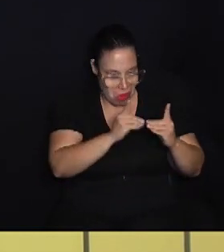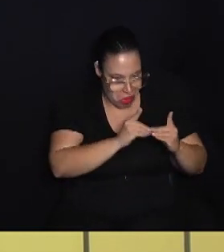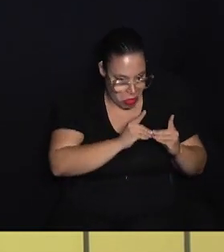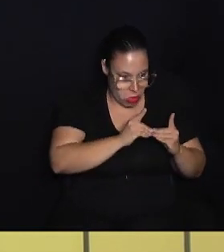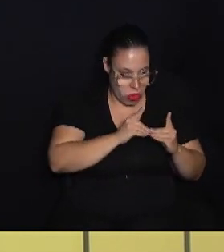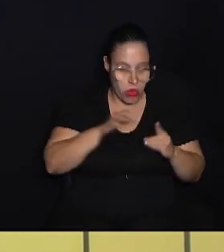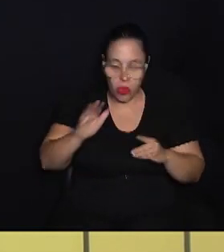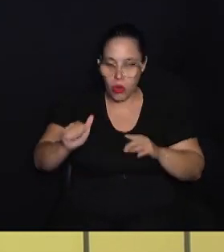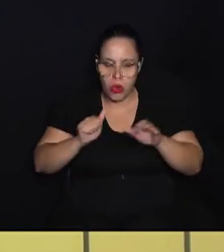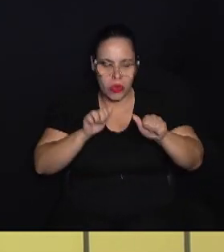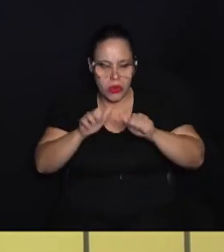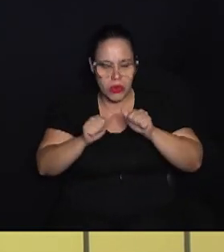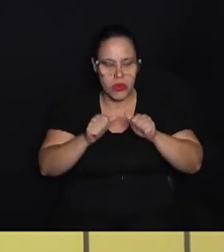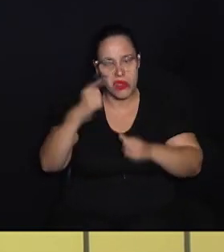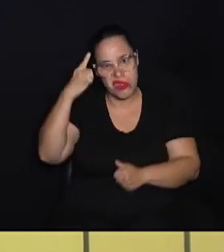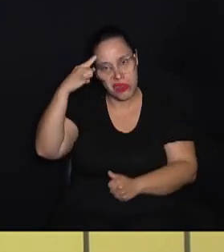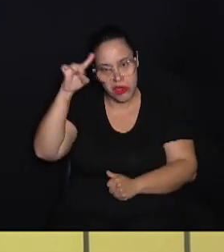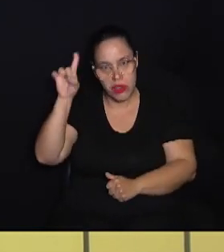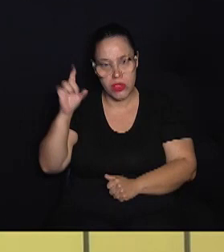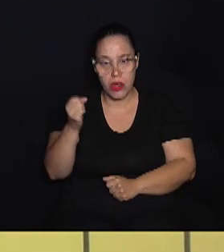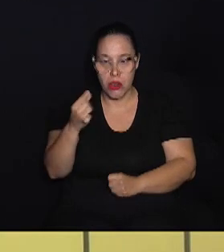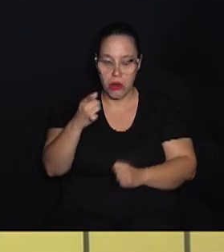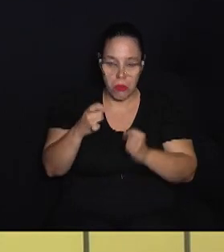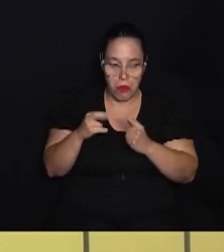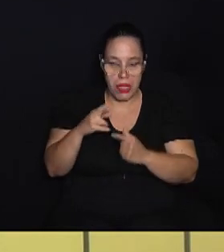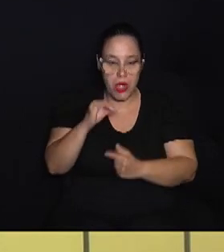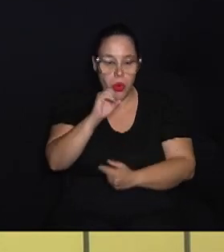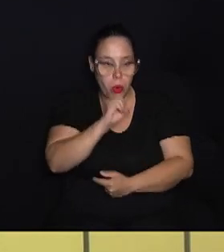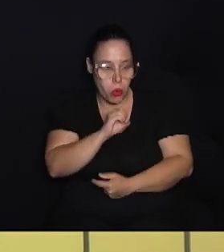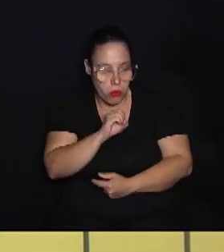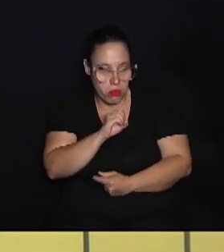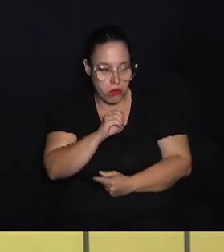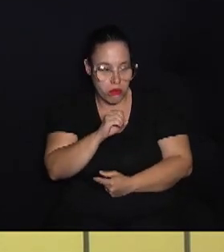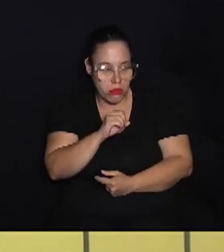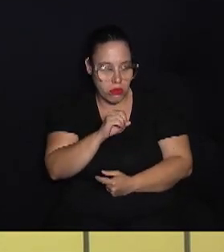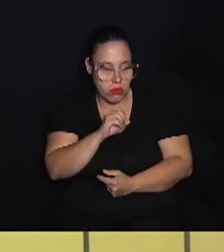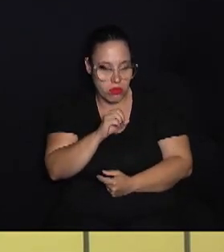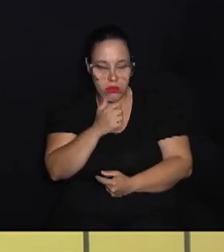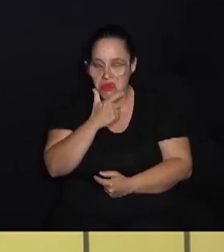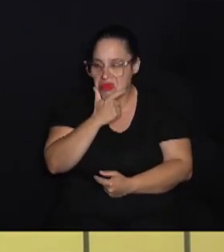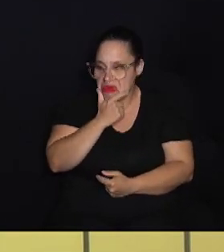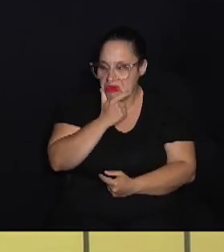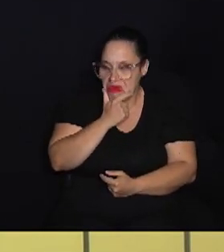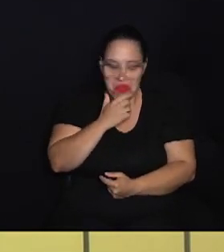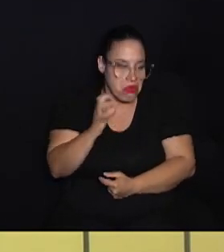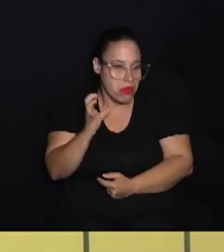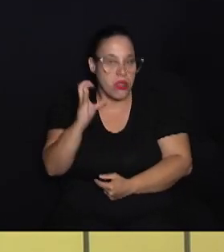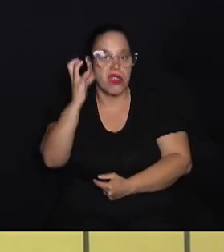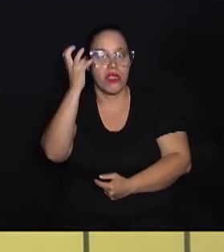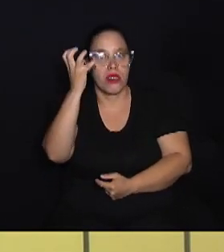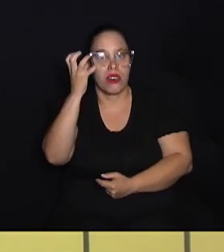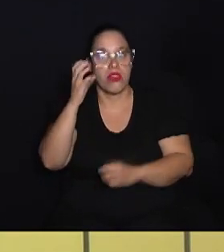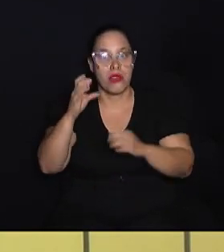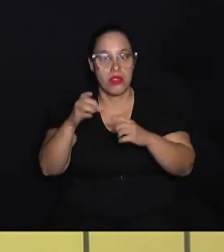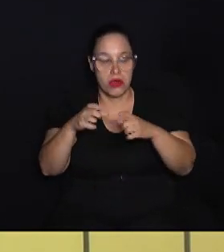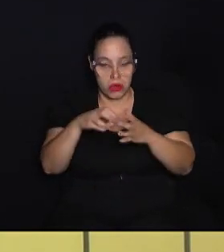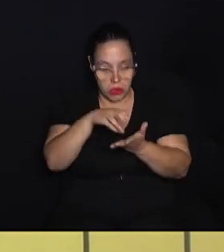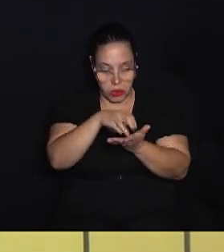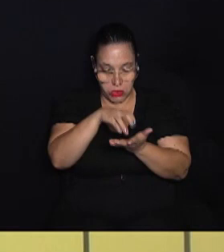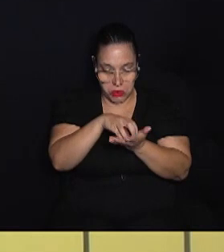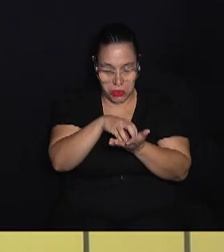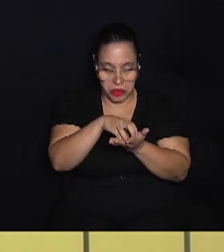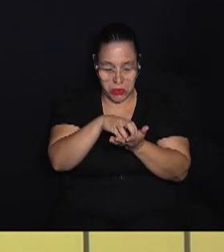ocorrências, né? Alguns dias houve alguns picos, né? Porém, aí o que acontece, né? A gente tem aqui o Centro de Operações, que é onde